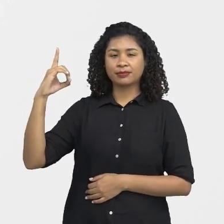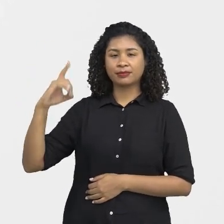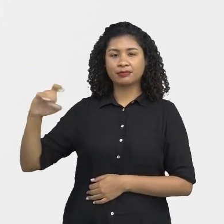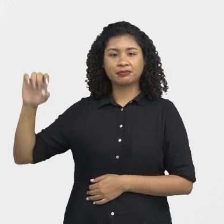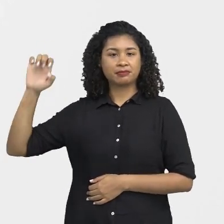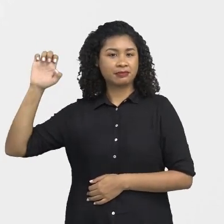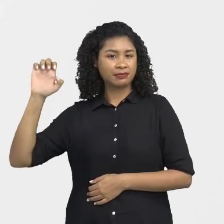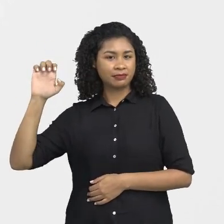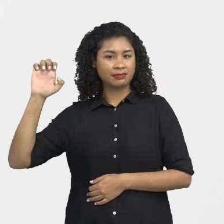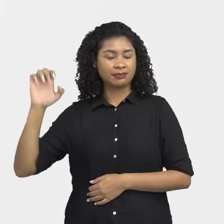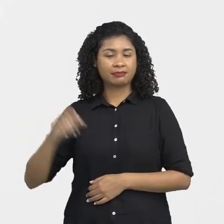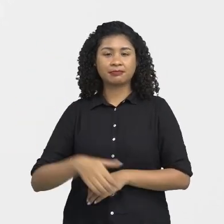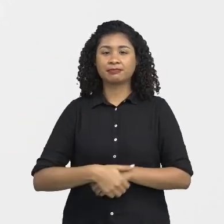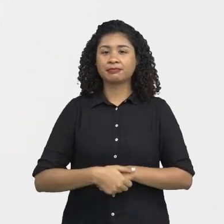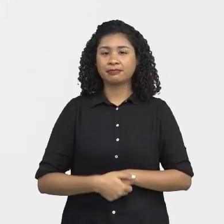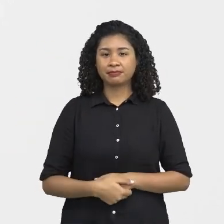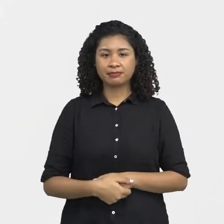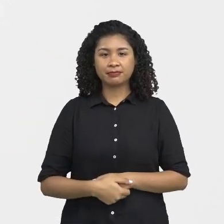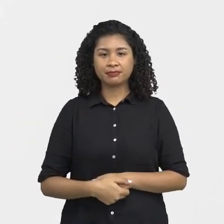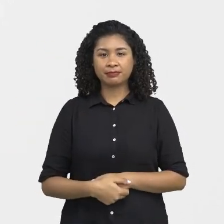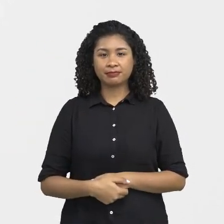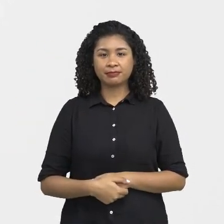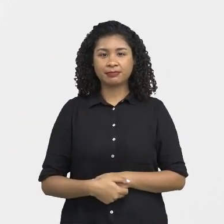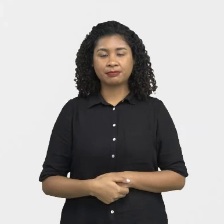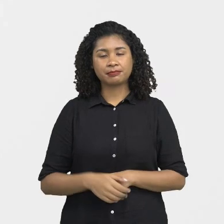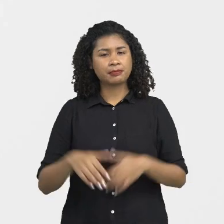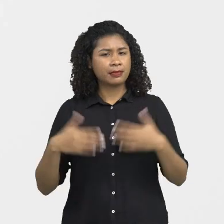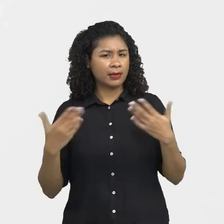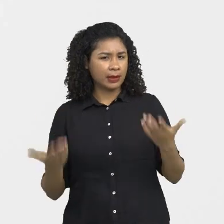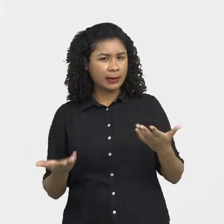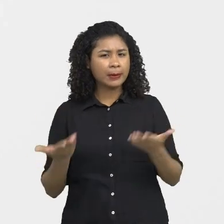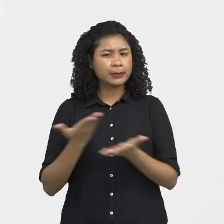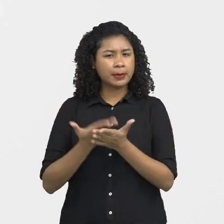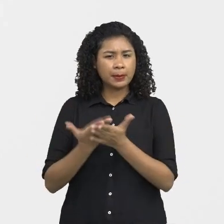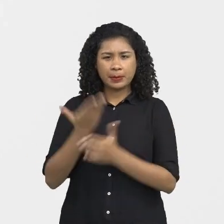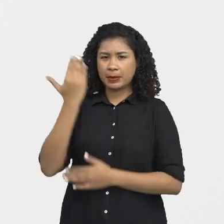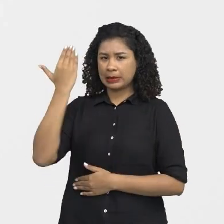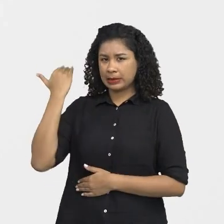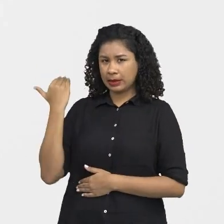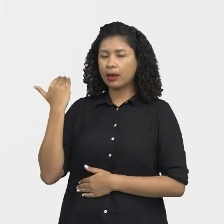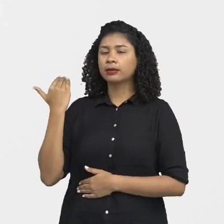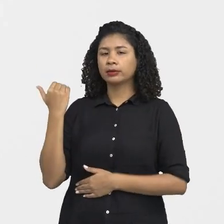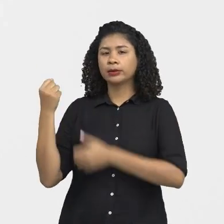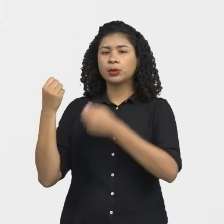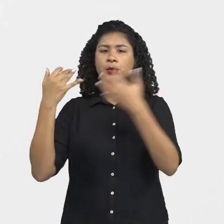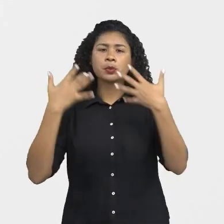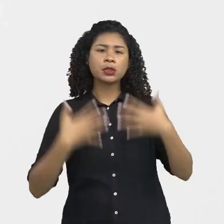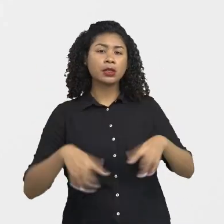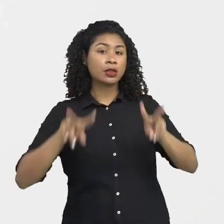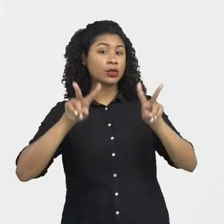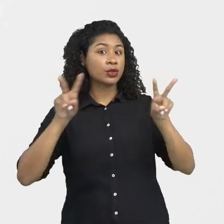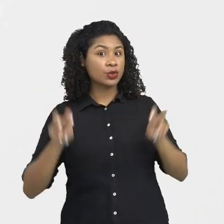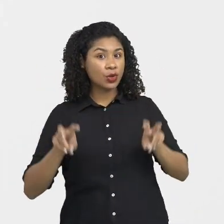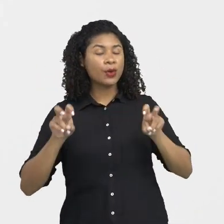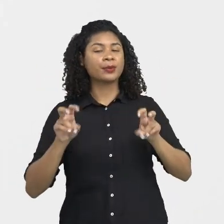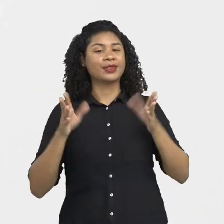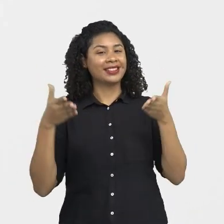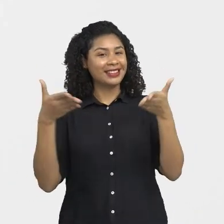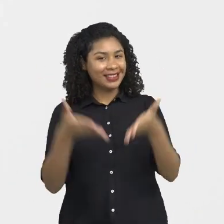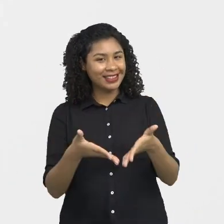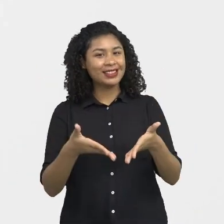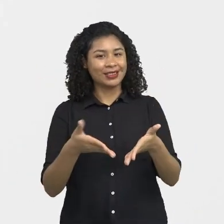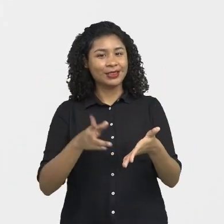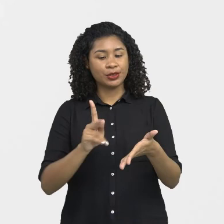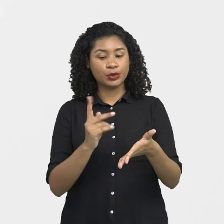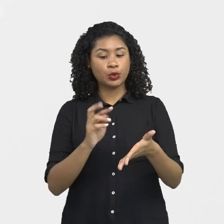insulina, pâncreas ou ADH e hipófise. Né? Então lá na nossa última aula, a gente falou justamente sobre